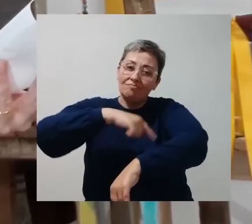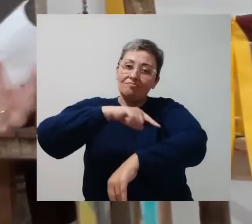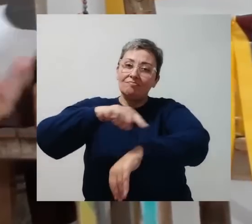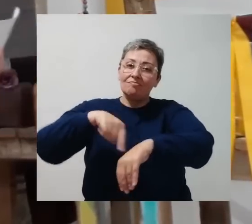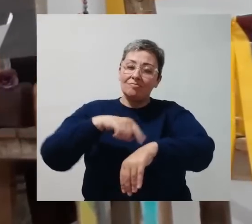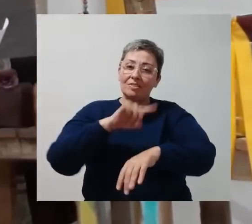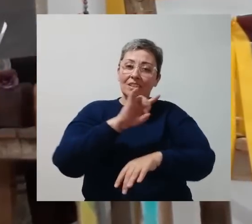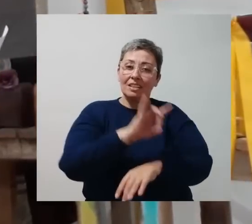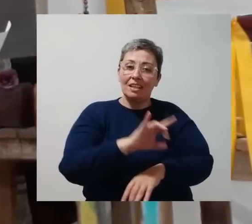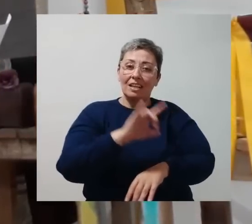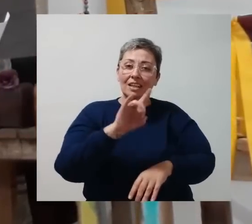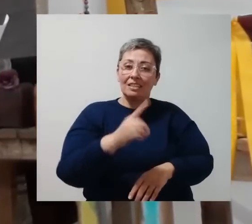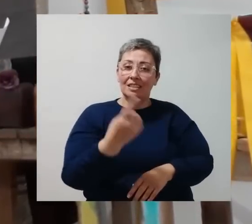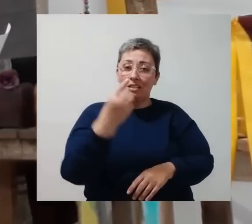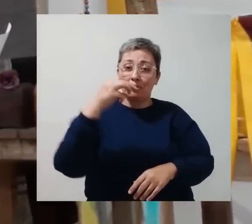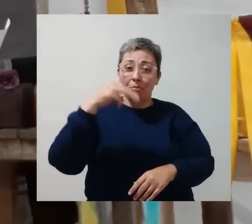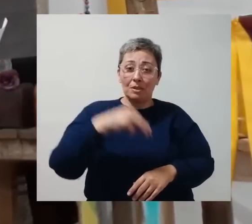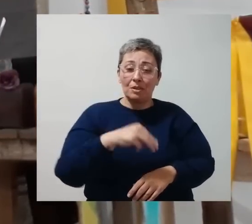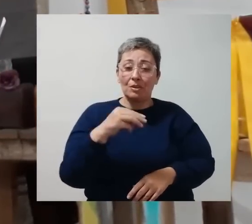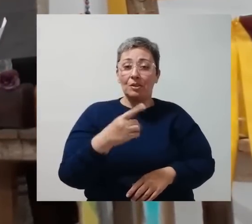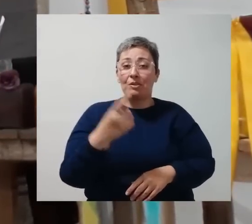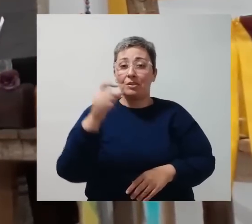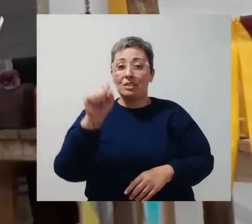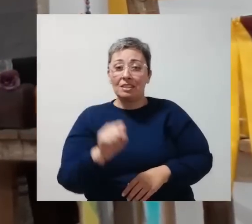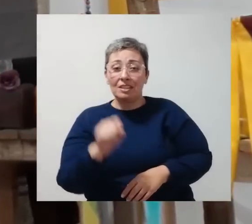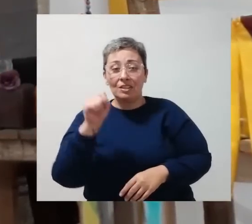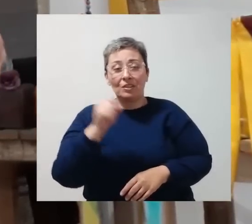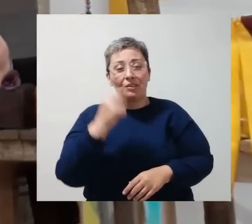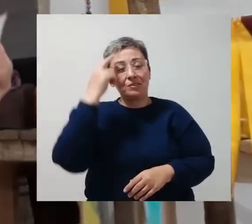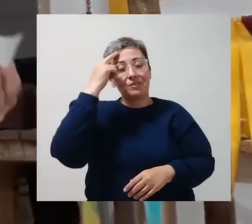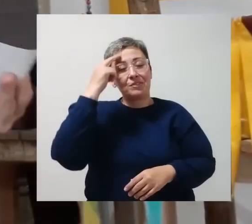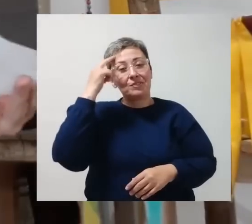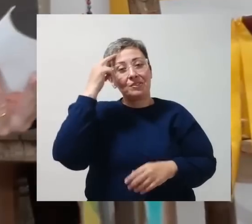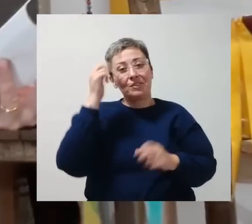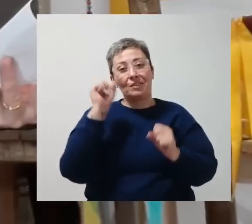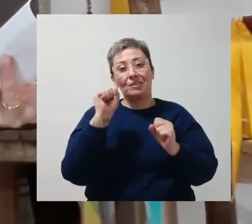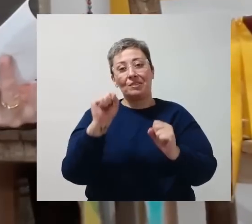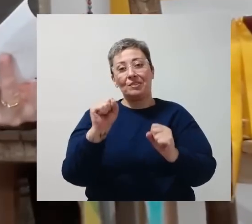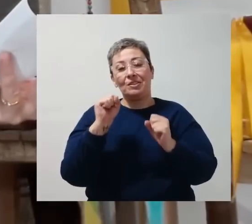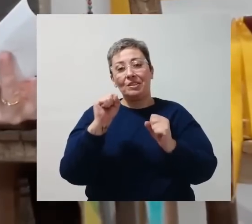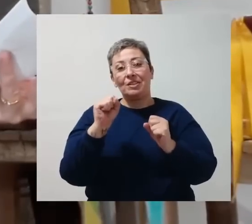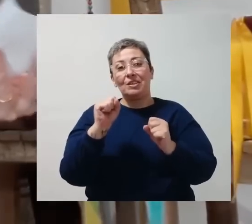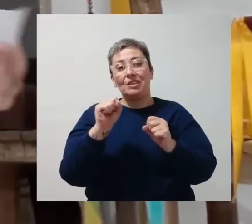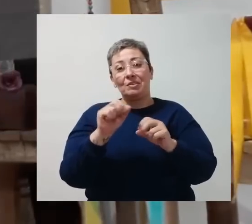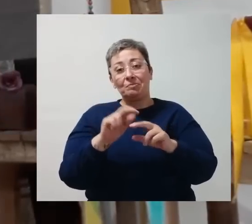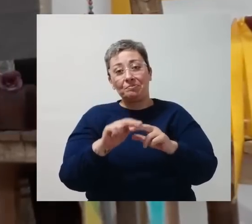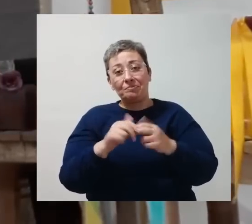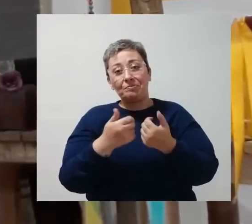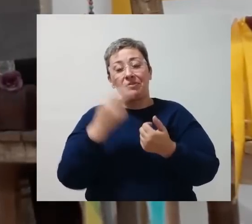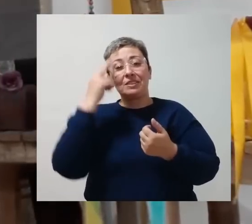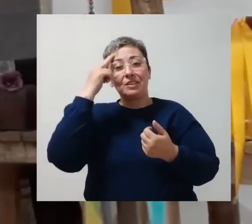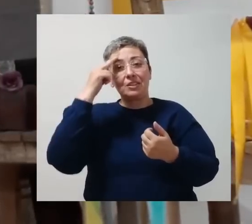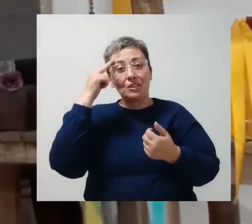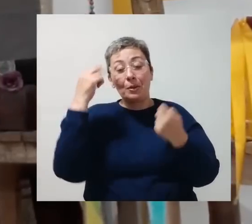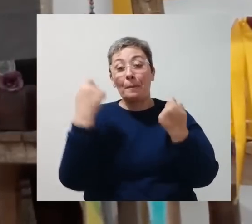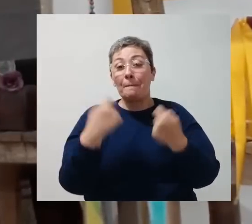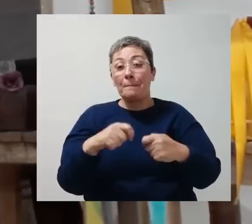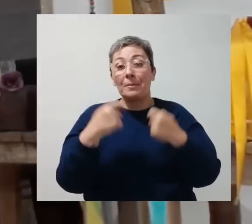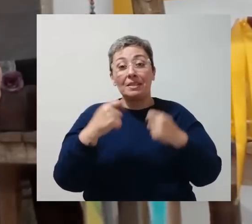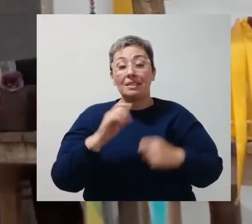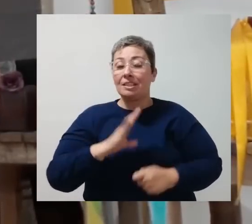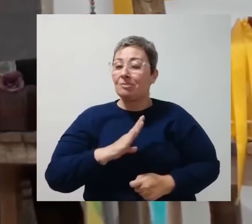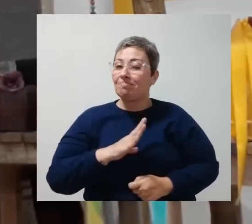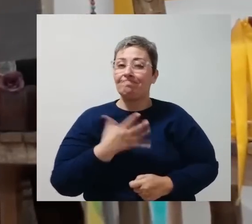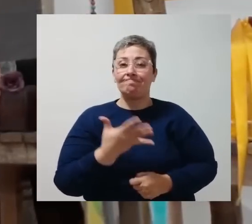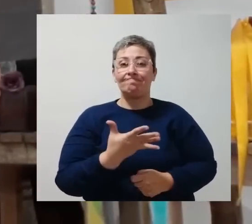horas e a cada minuto e segundo sonhar. Para sonhar